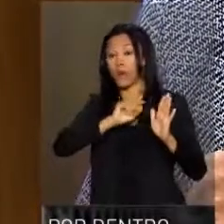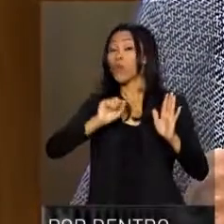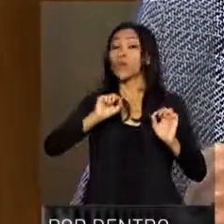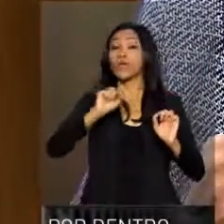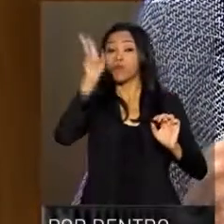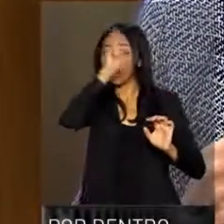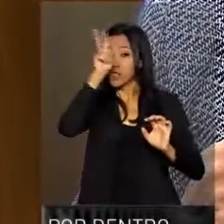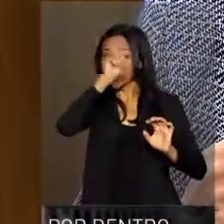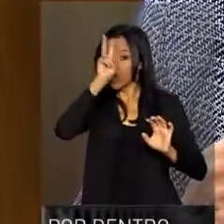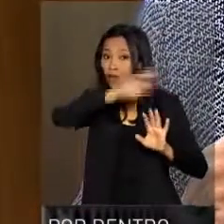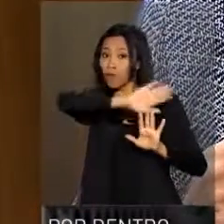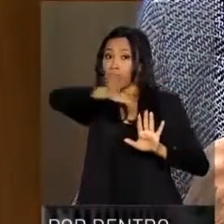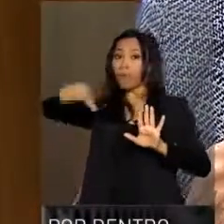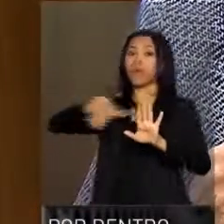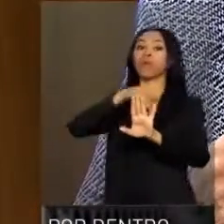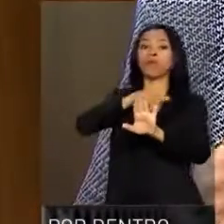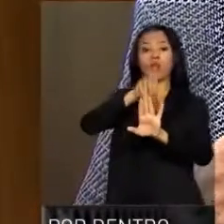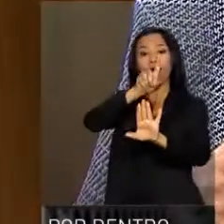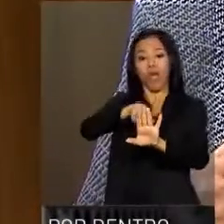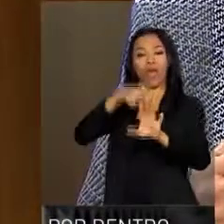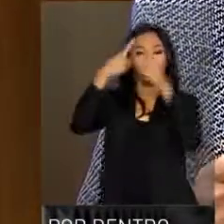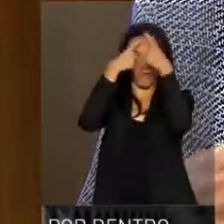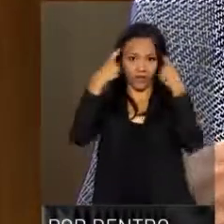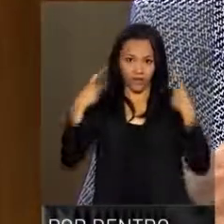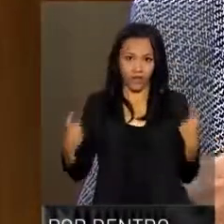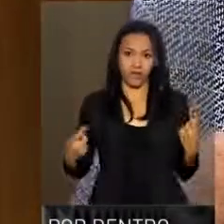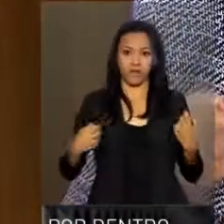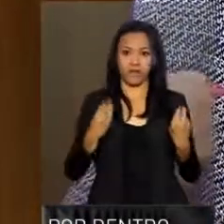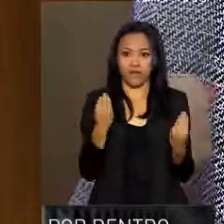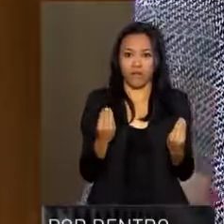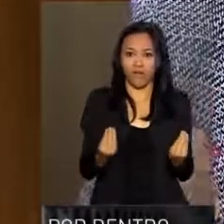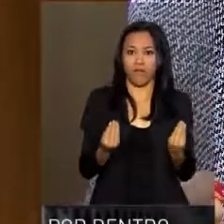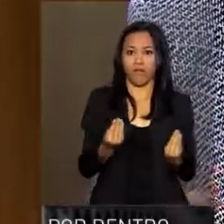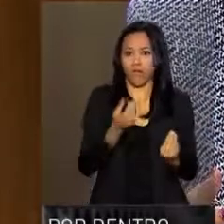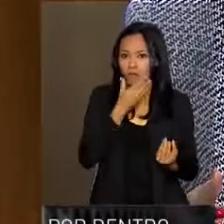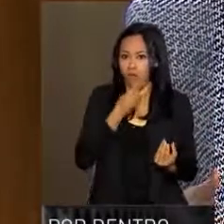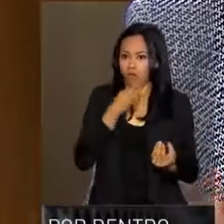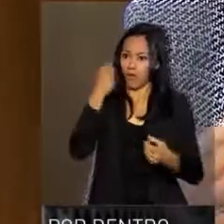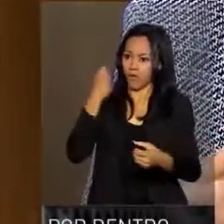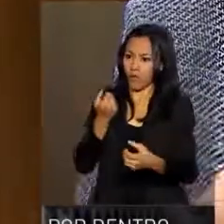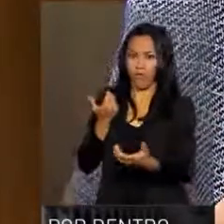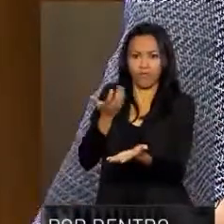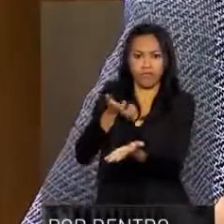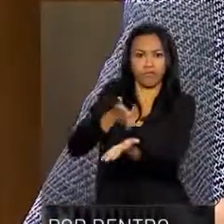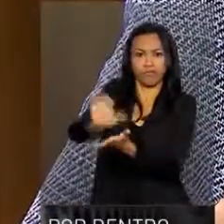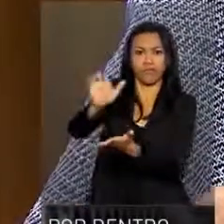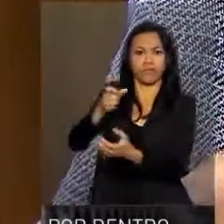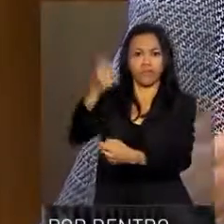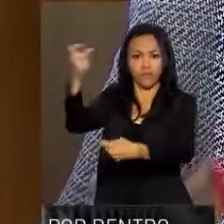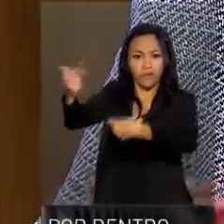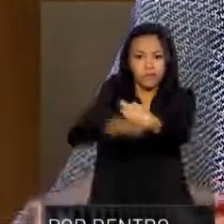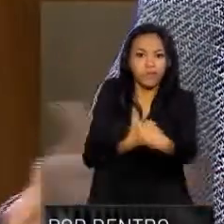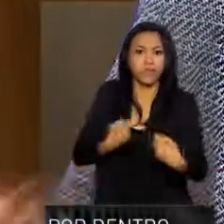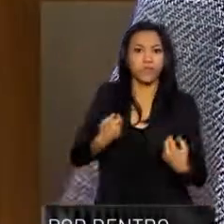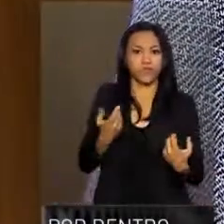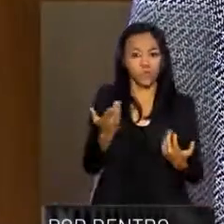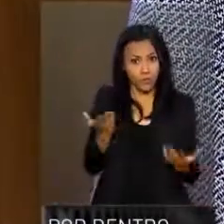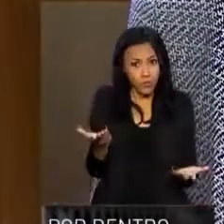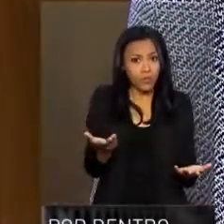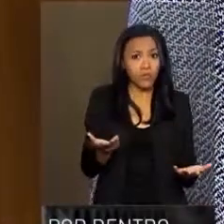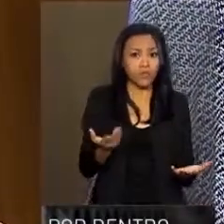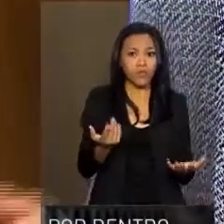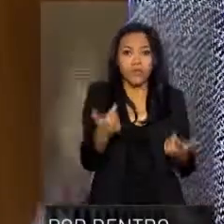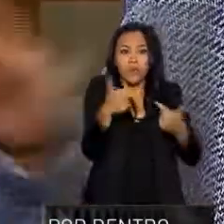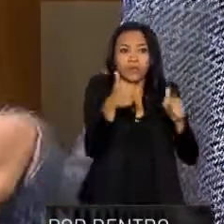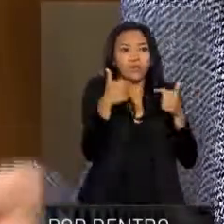ela estava sendo vítima de uma violência de um de um estupro mesmo ela tinha que ter uma relação sexual forçada não tinha